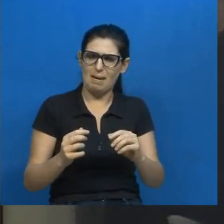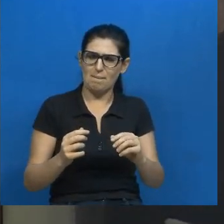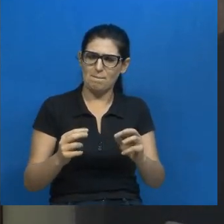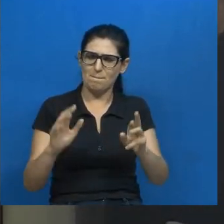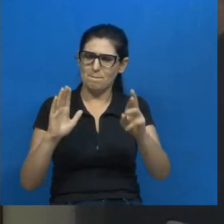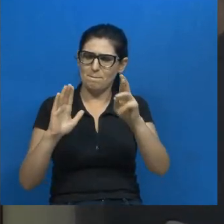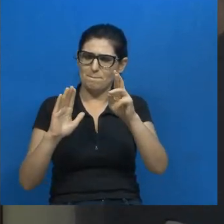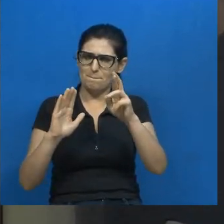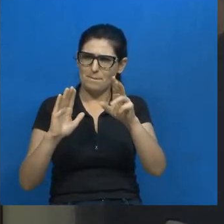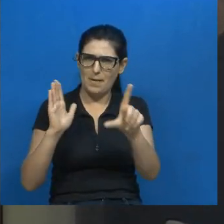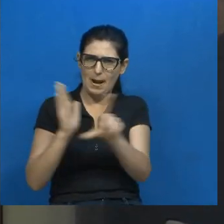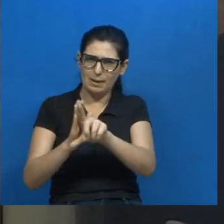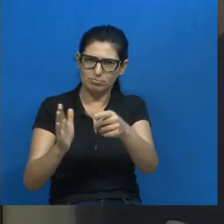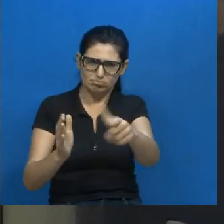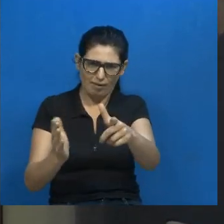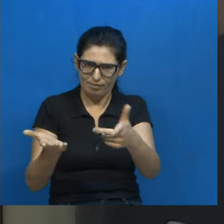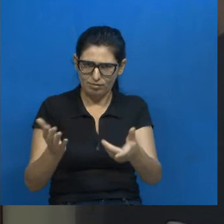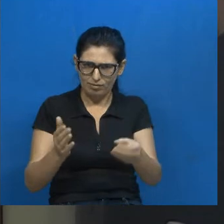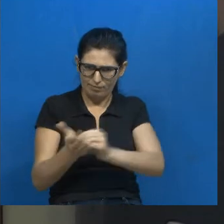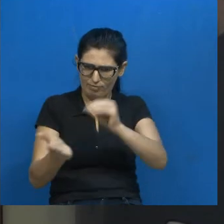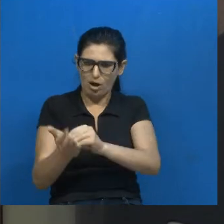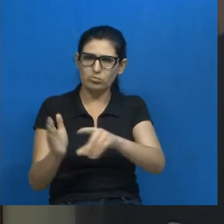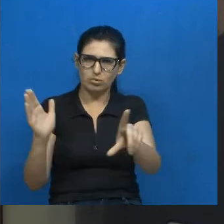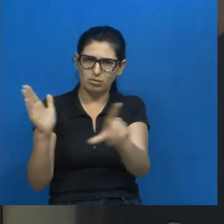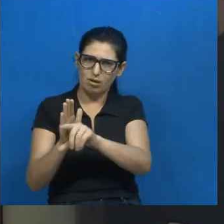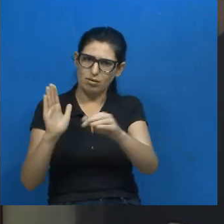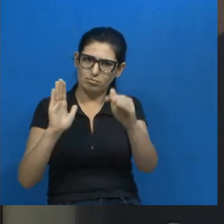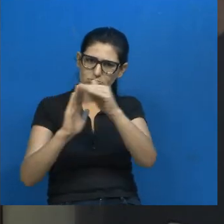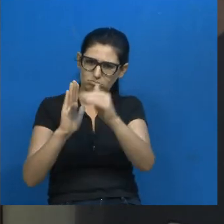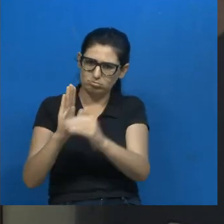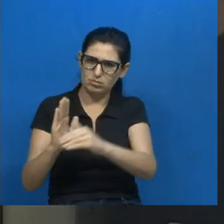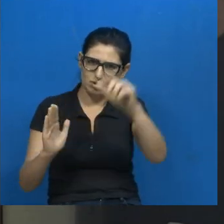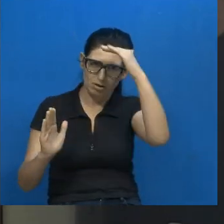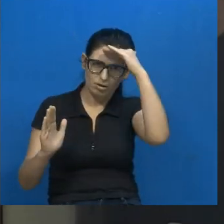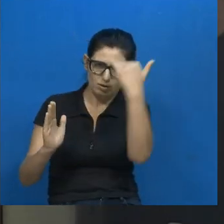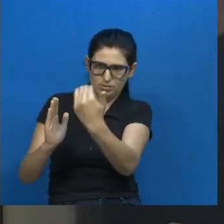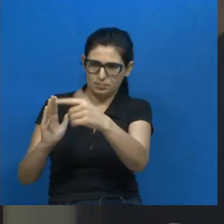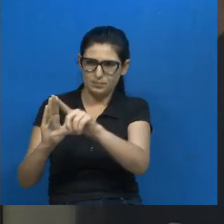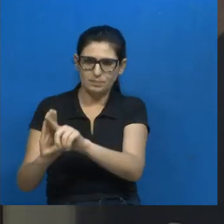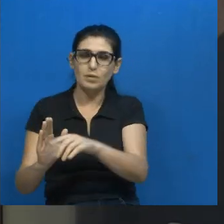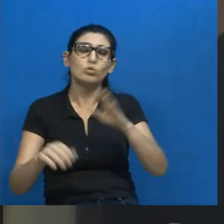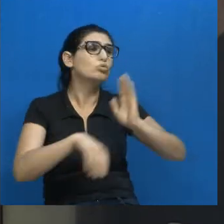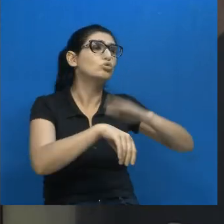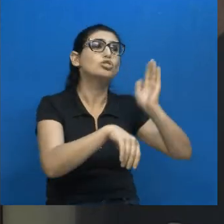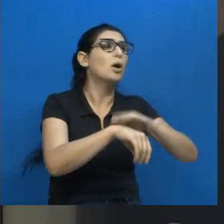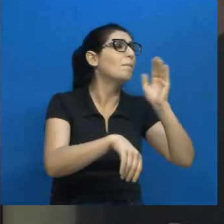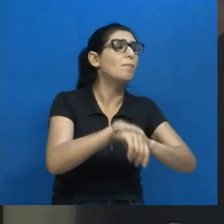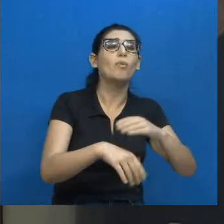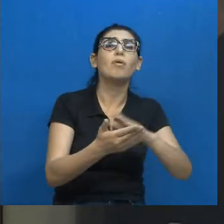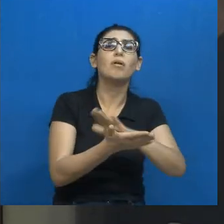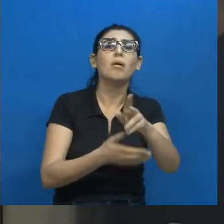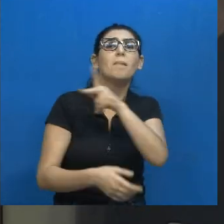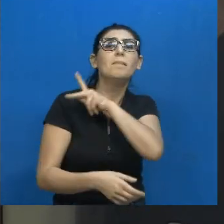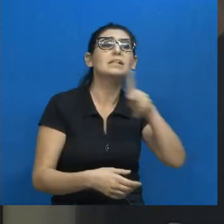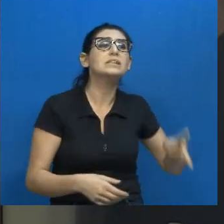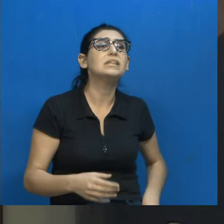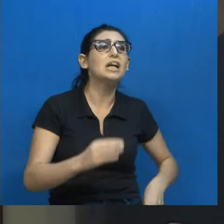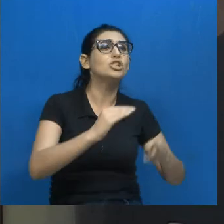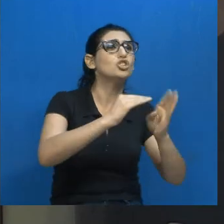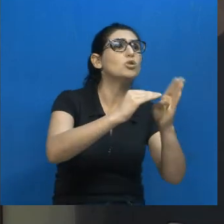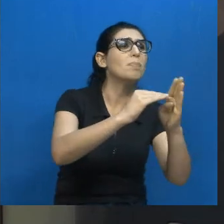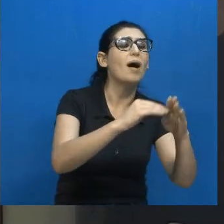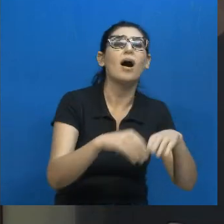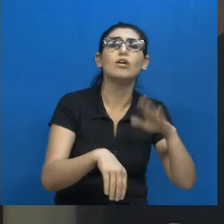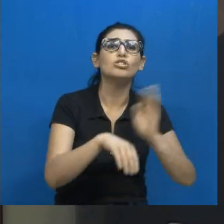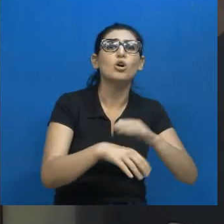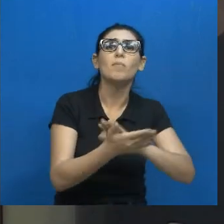não chamou, realmente concordo com o colega, não chamou nenhum presidente de bairro para fazer esse estudo, não chamou